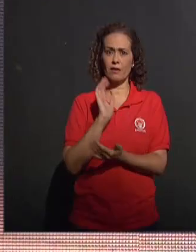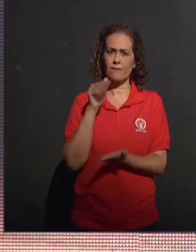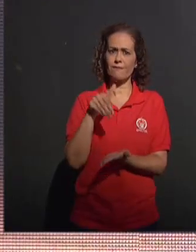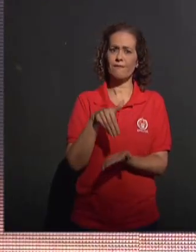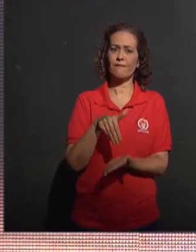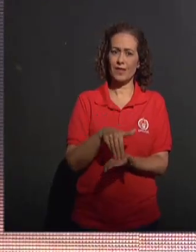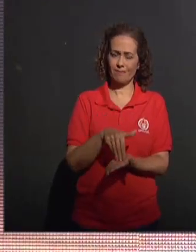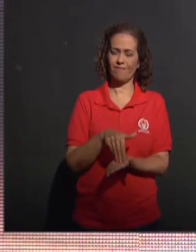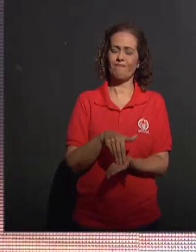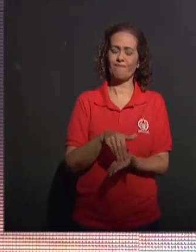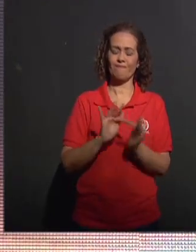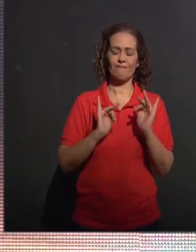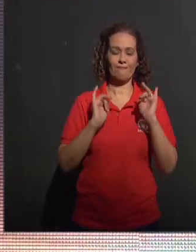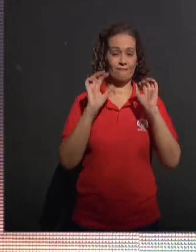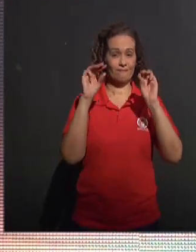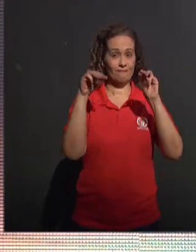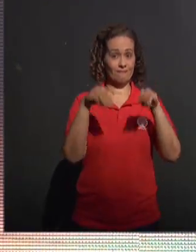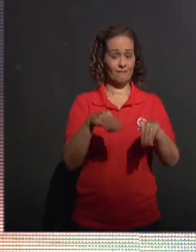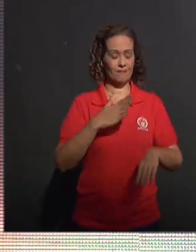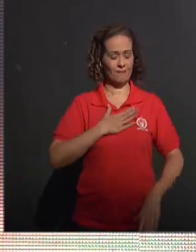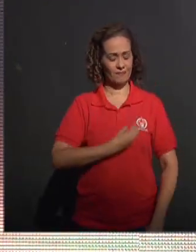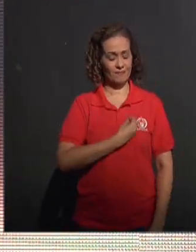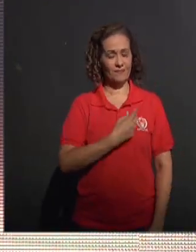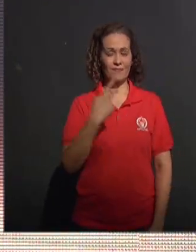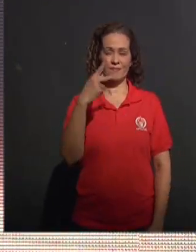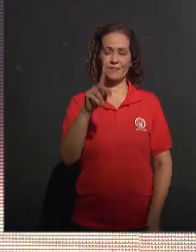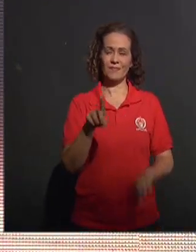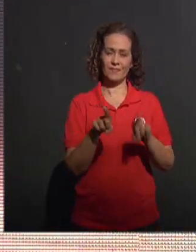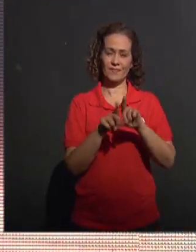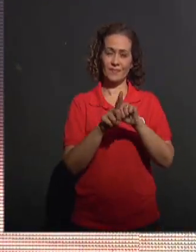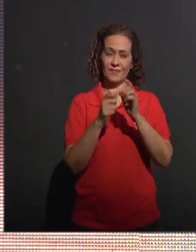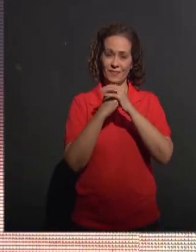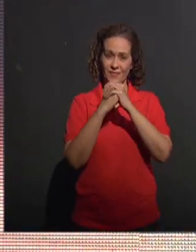vida e na sua vida também. Amém?